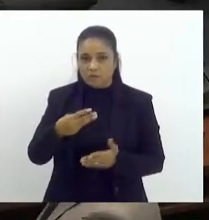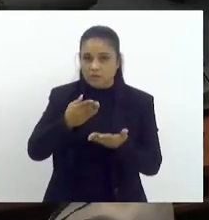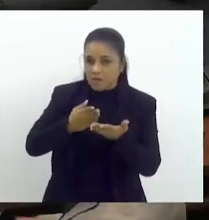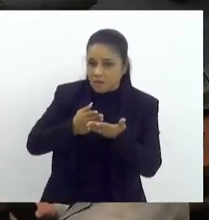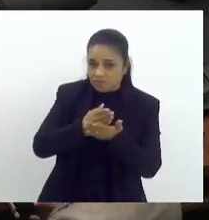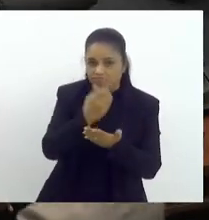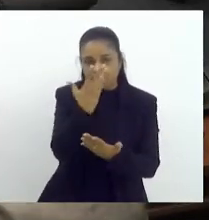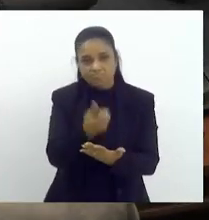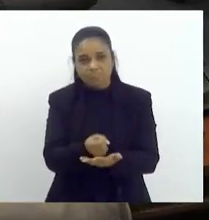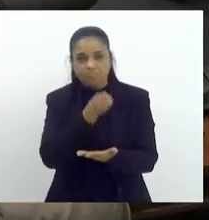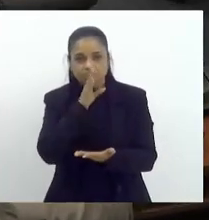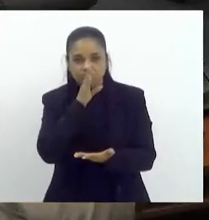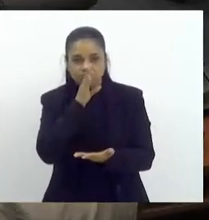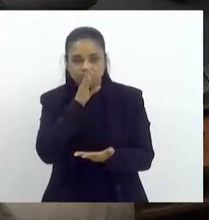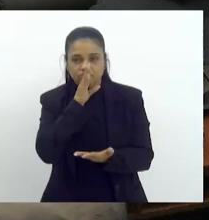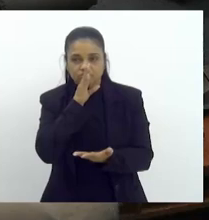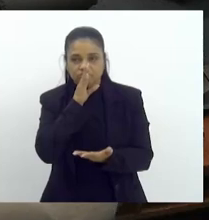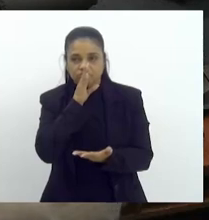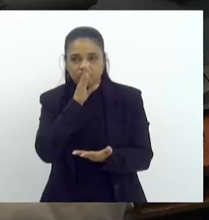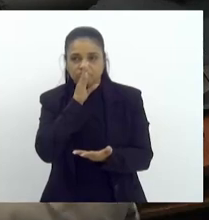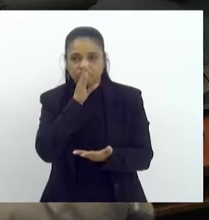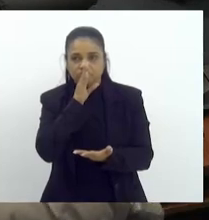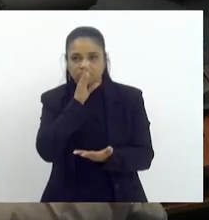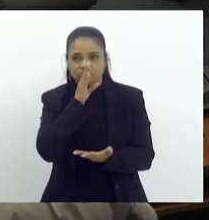permaneça Como estão rejeitados